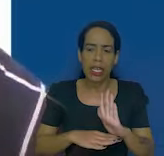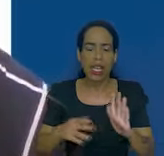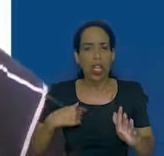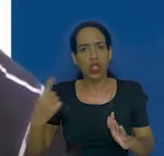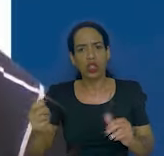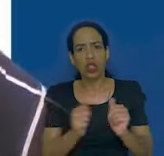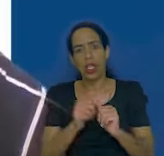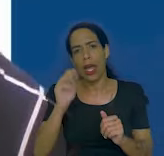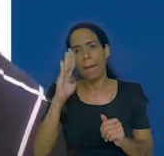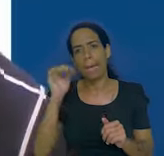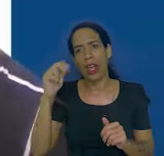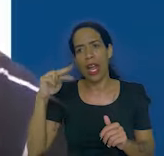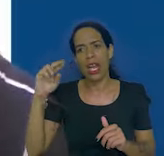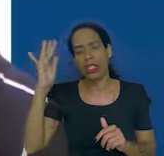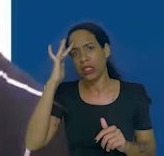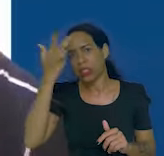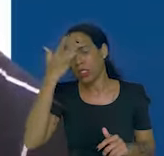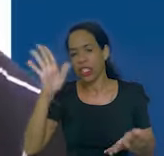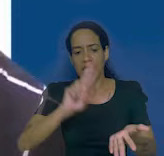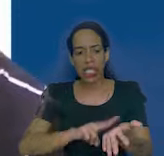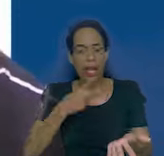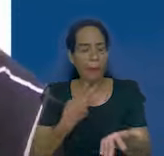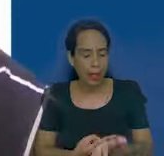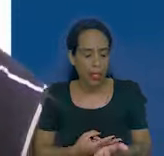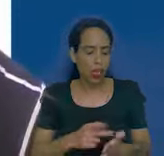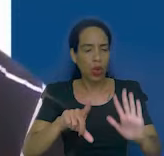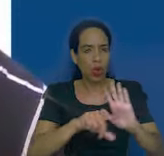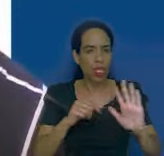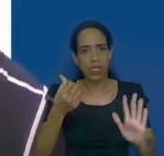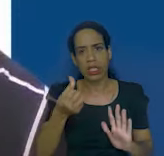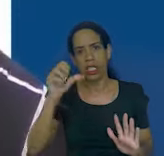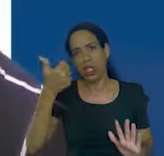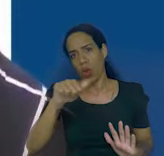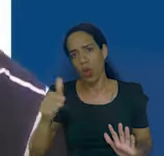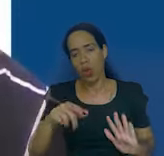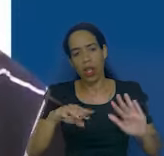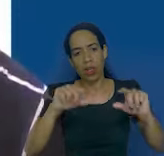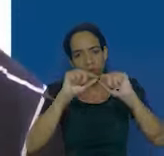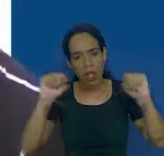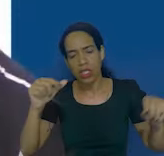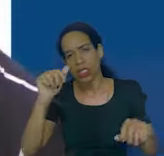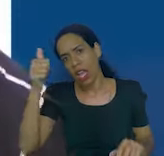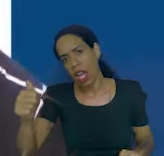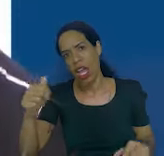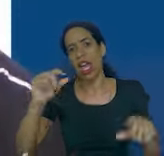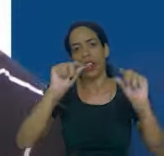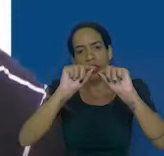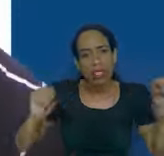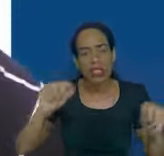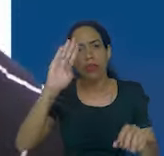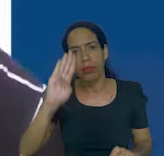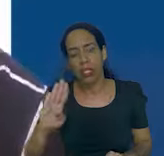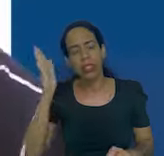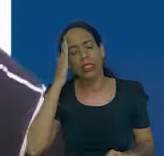a Bianca, a gente estava muito alinhada nesse raciocínio, né, de interpretação do artigo 611-A, do 611-B,